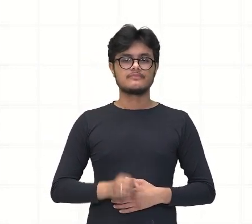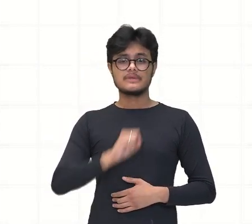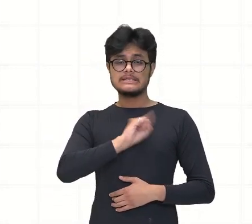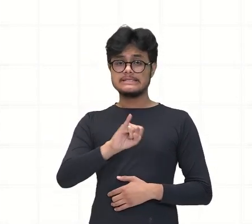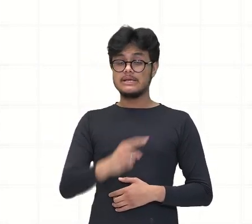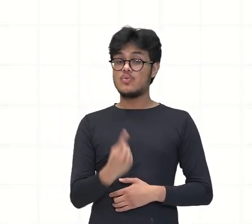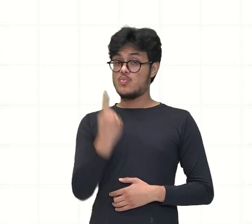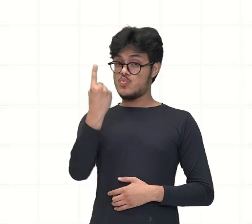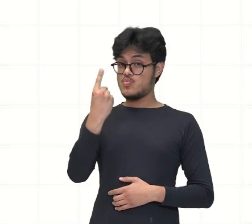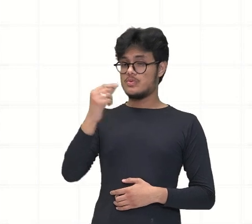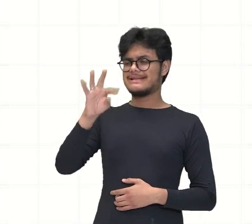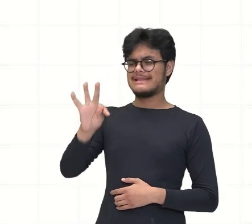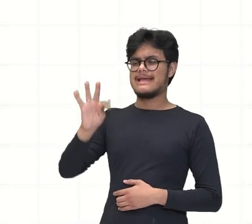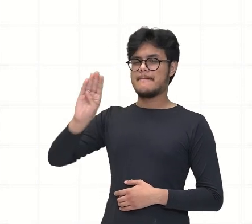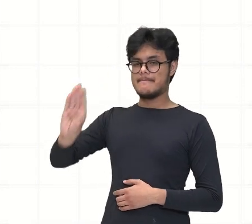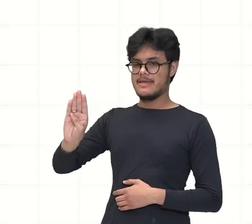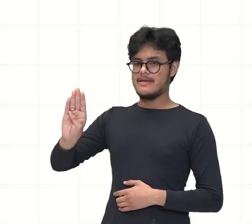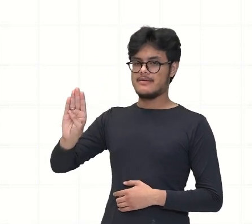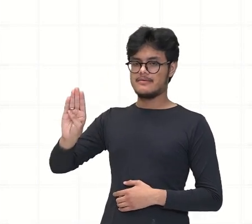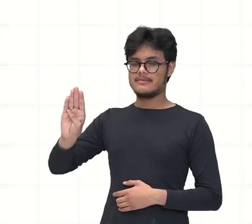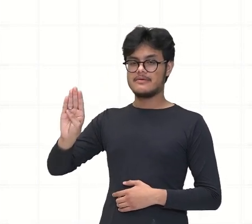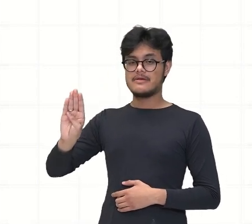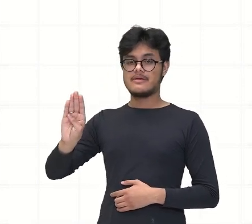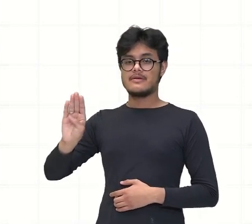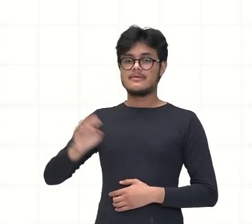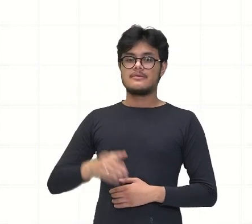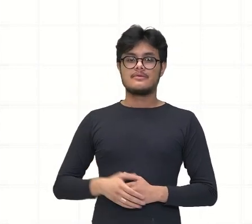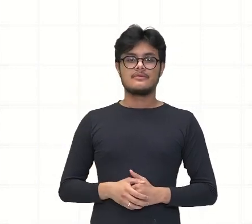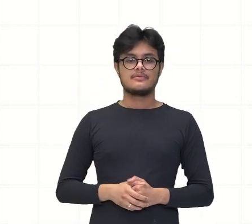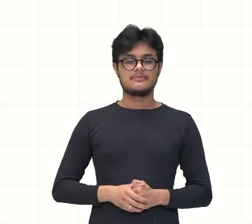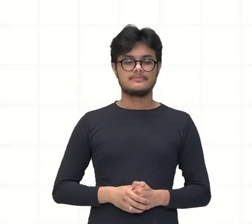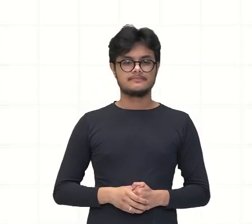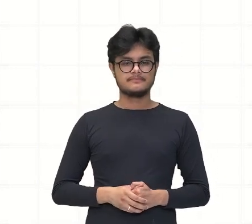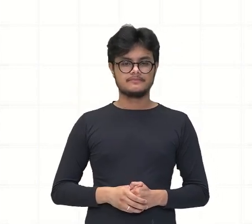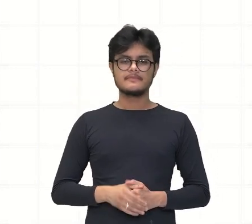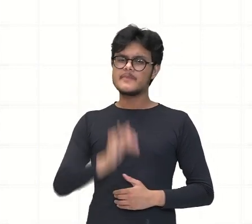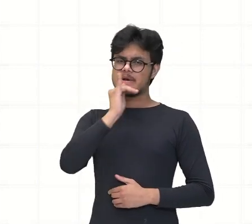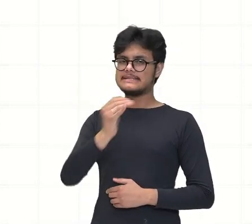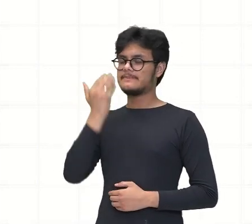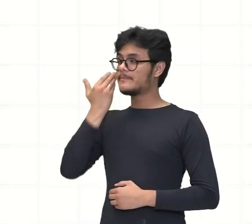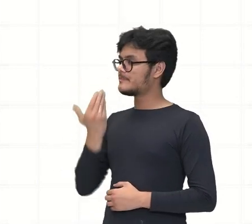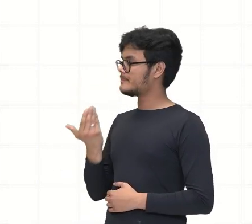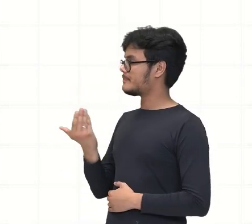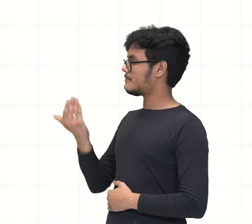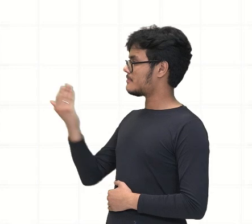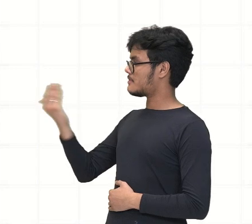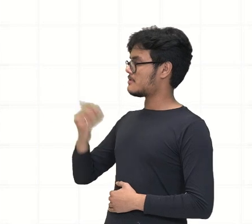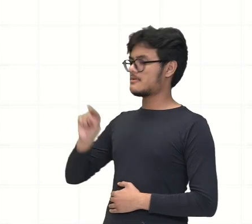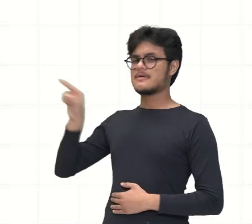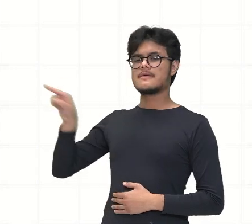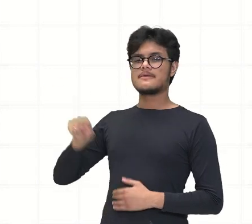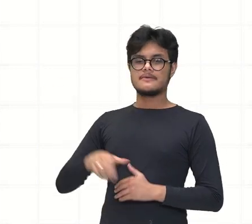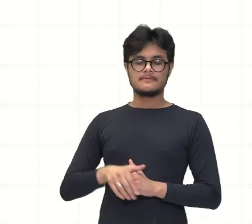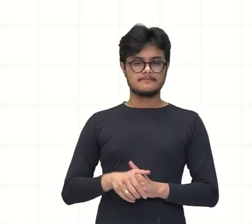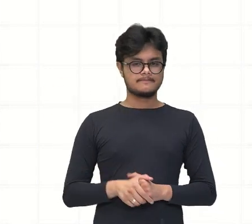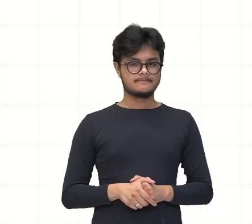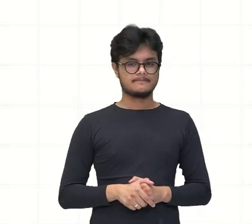1 tera, ele é 1 terabyte, né? 1